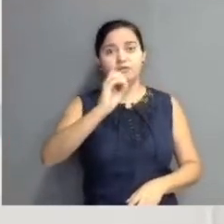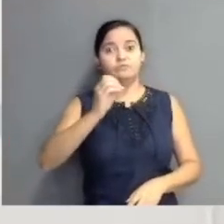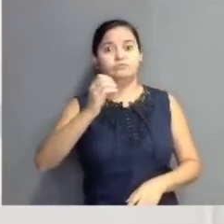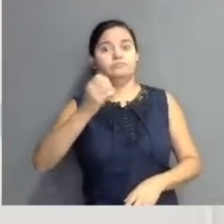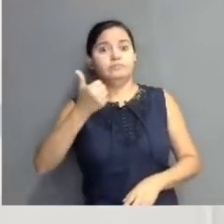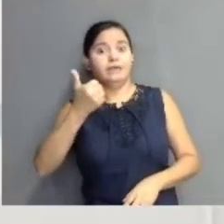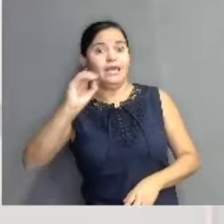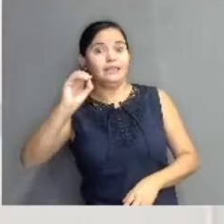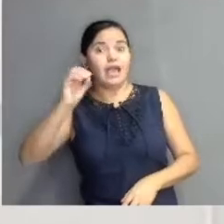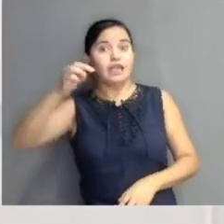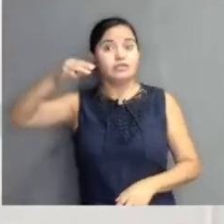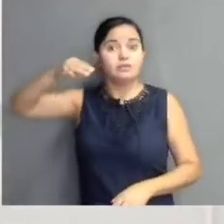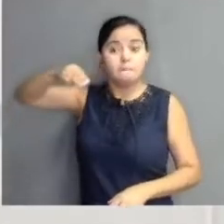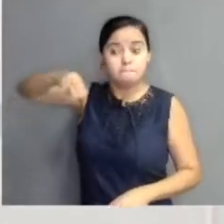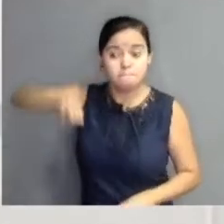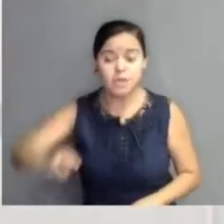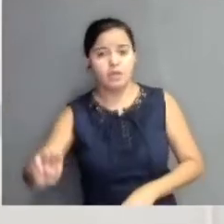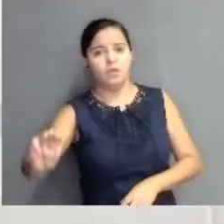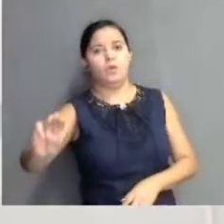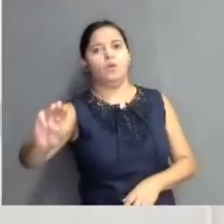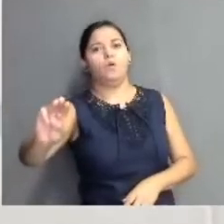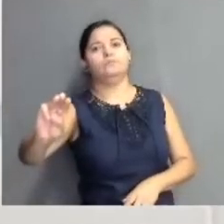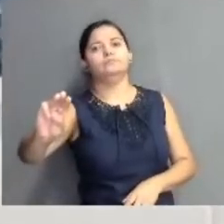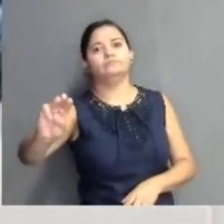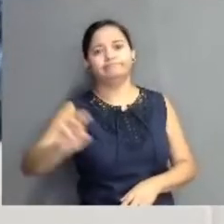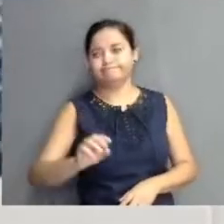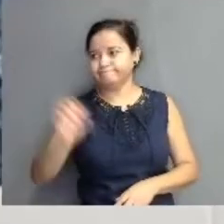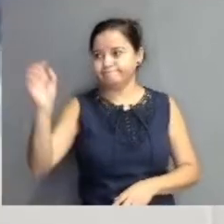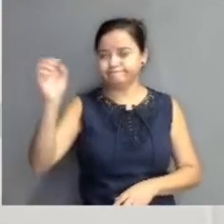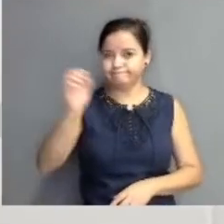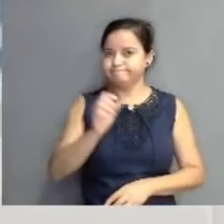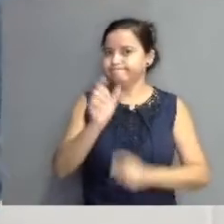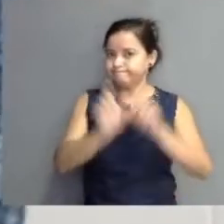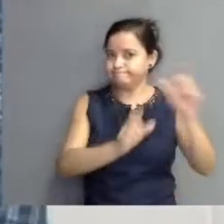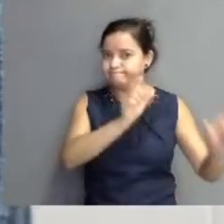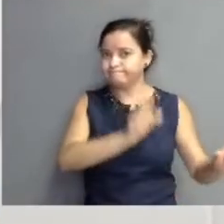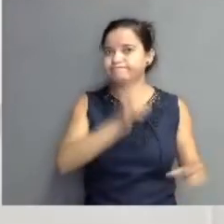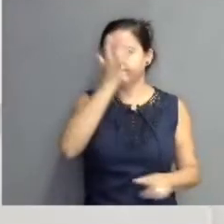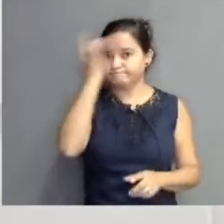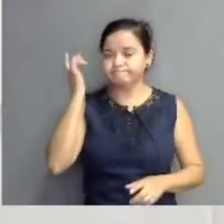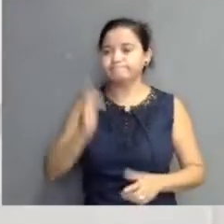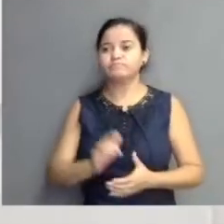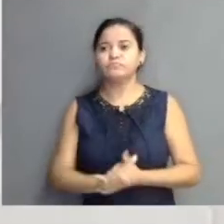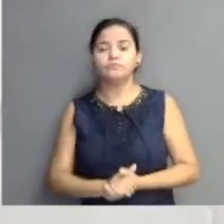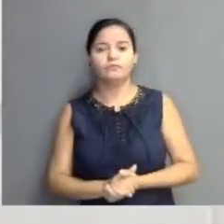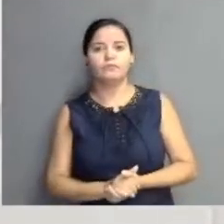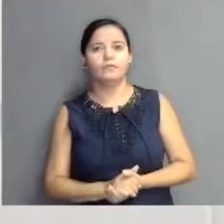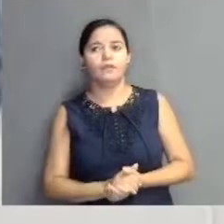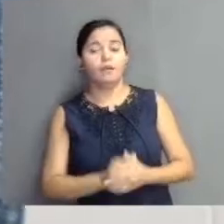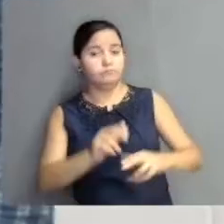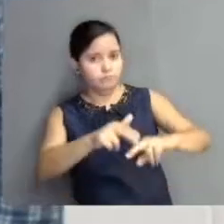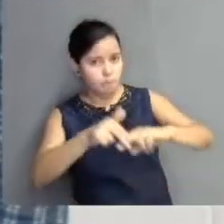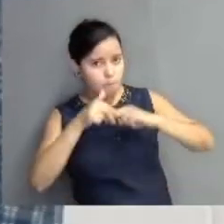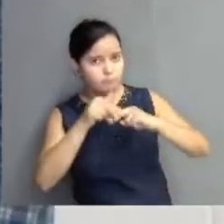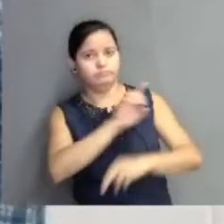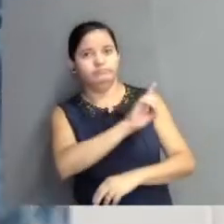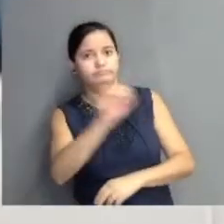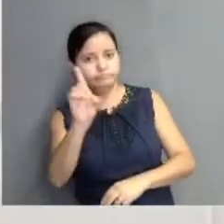210 milhões de brasileiros. Então, esses 210 milhões de brasileiros estão produzindo isso aí, né, por dia